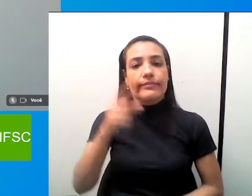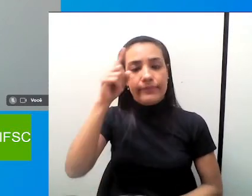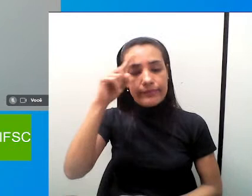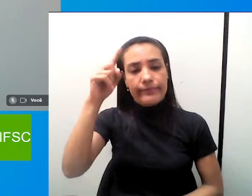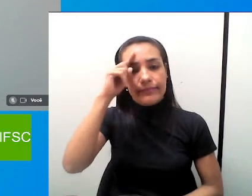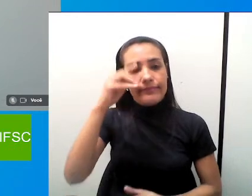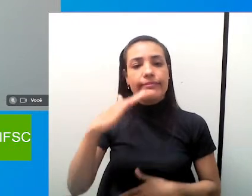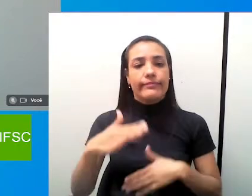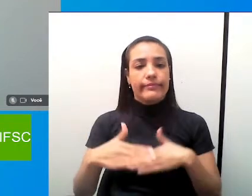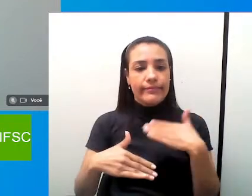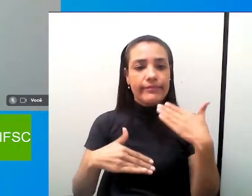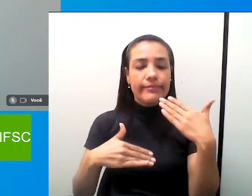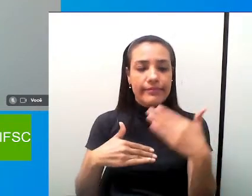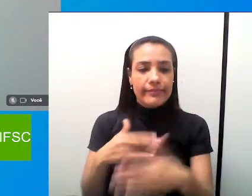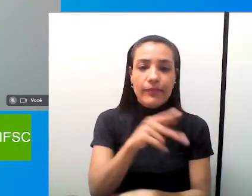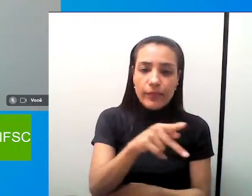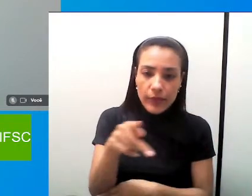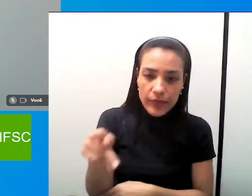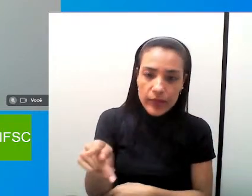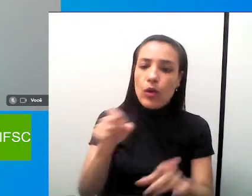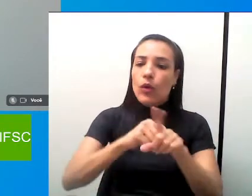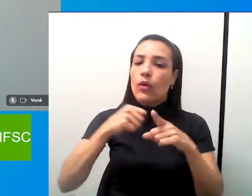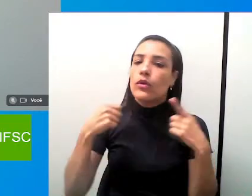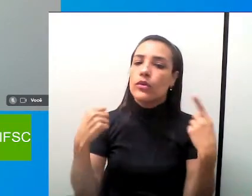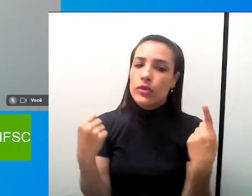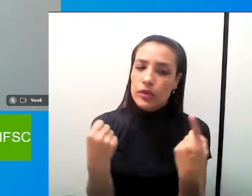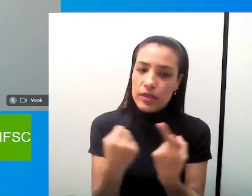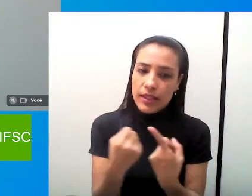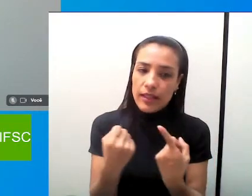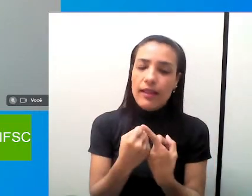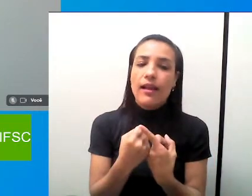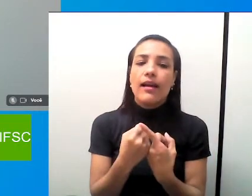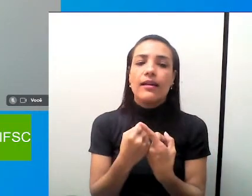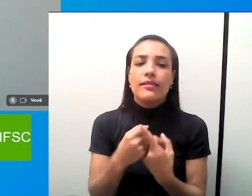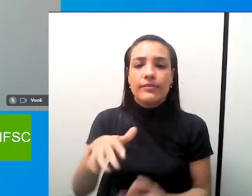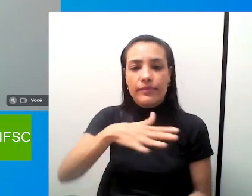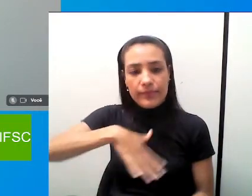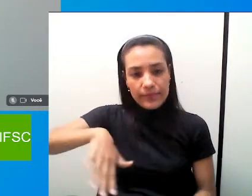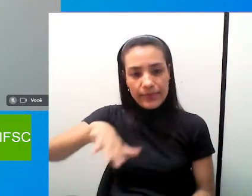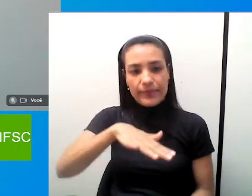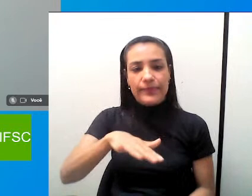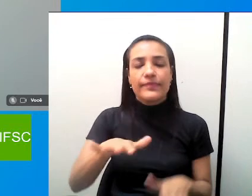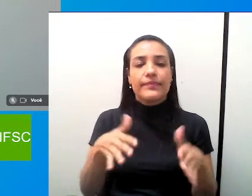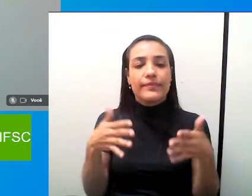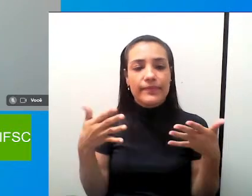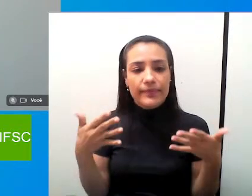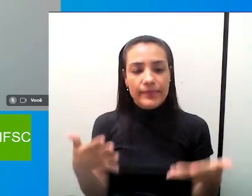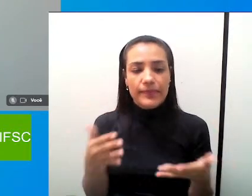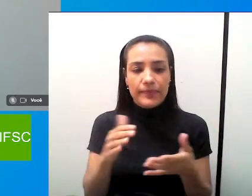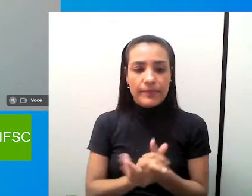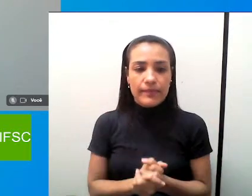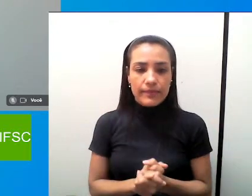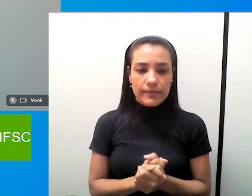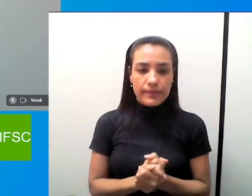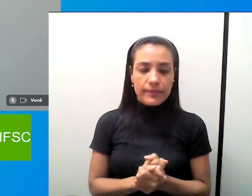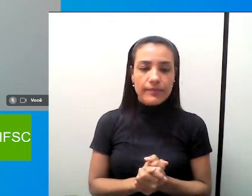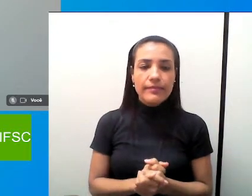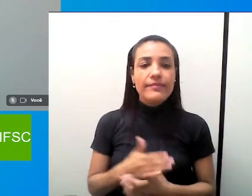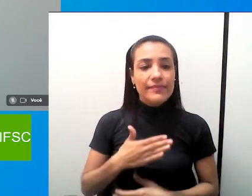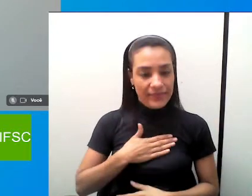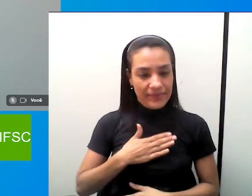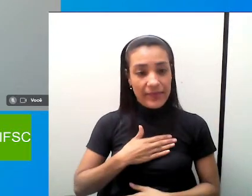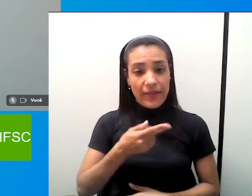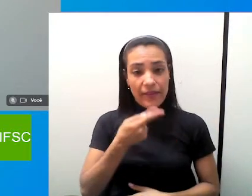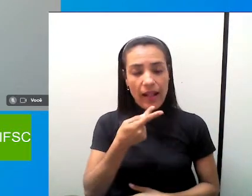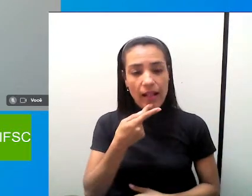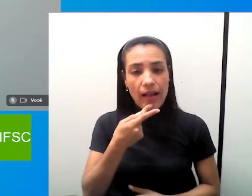os nossos professores, com a nossa sociedade e com o nosso entorno. Então, ficou para mim, né, falar um